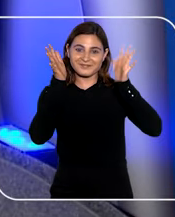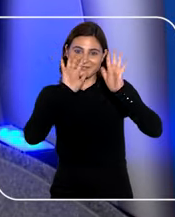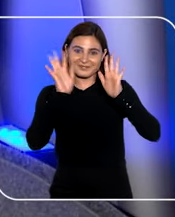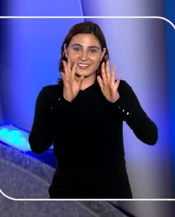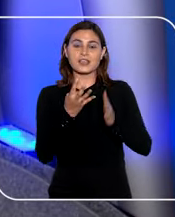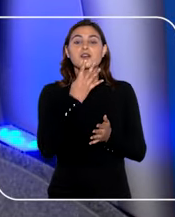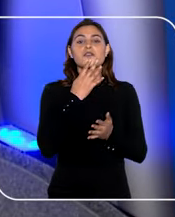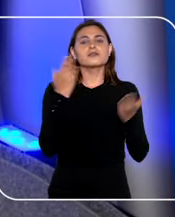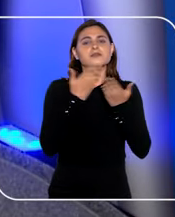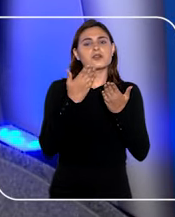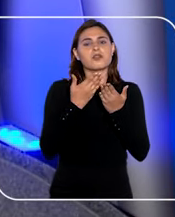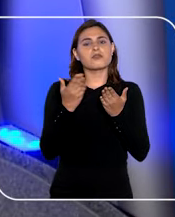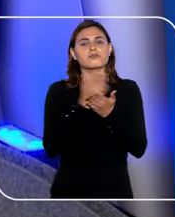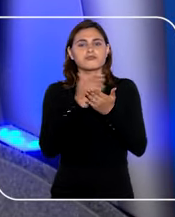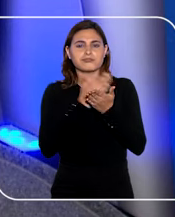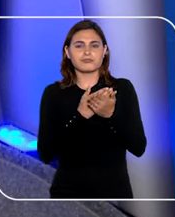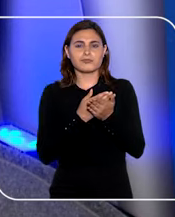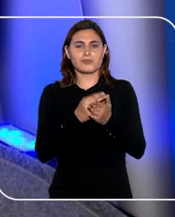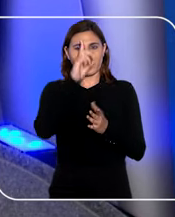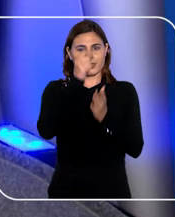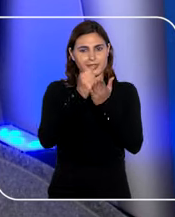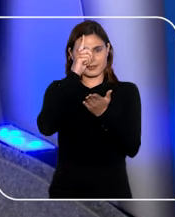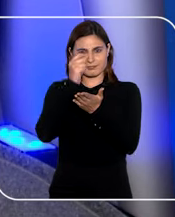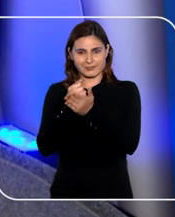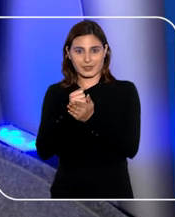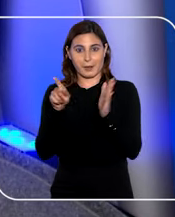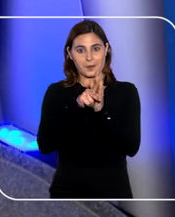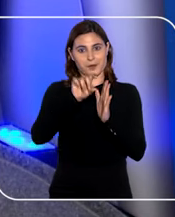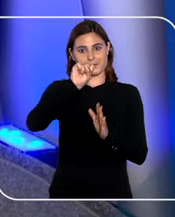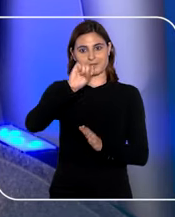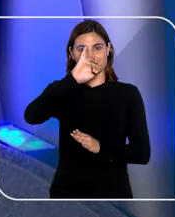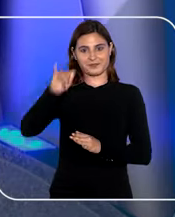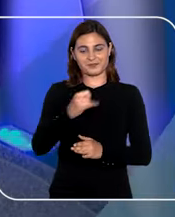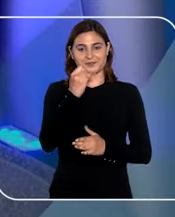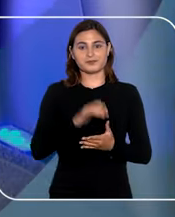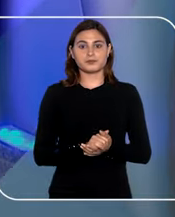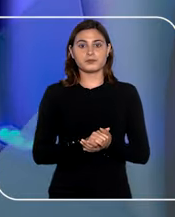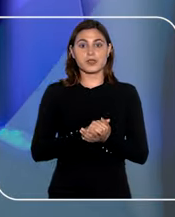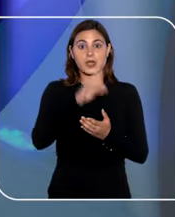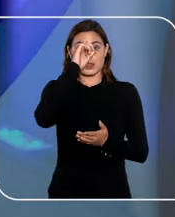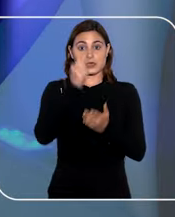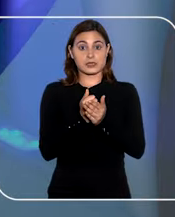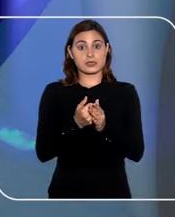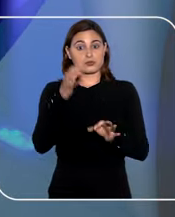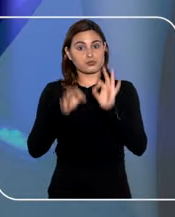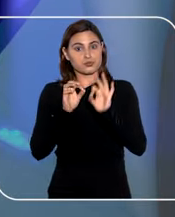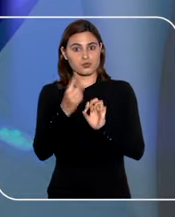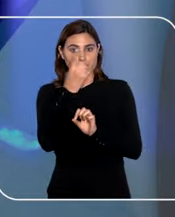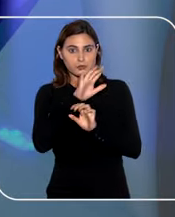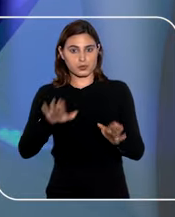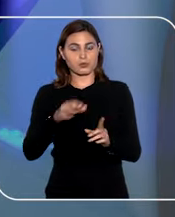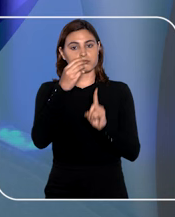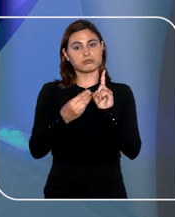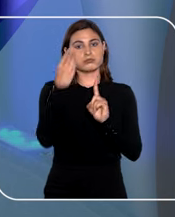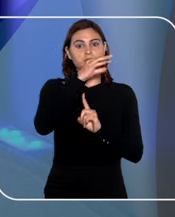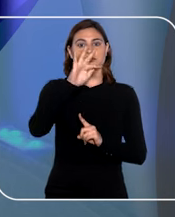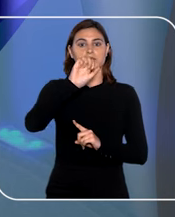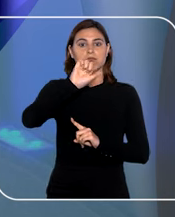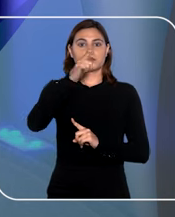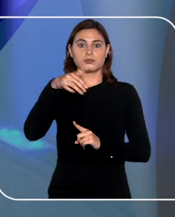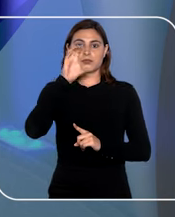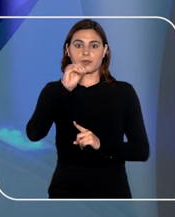Olá conheça alguns dos recentes julgados do STJ em decisão monocrática o ministro Francisco Falcão